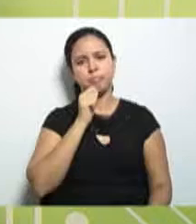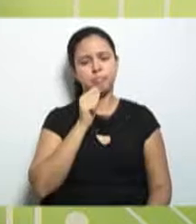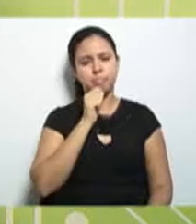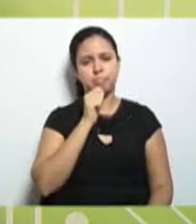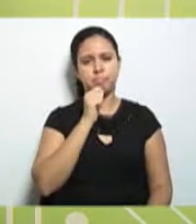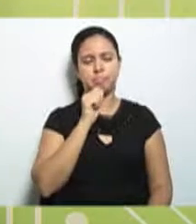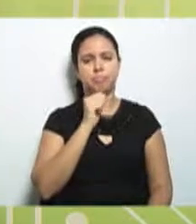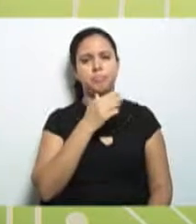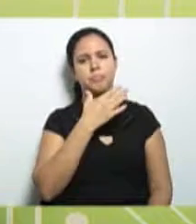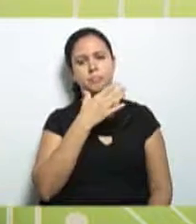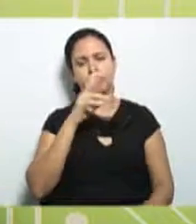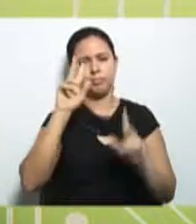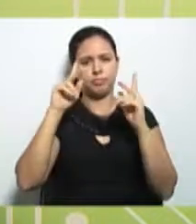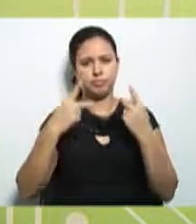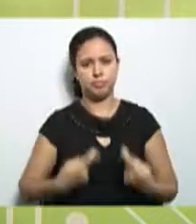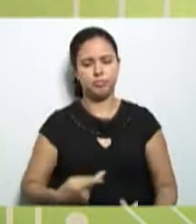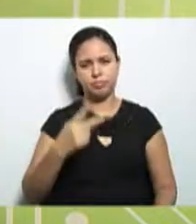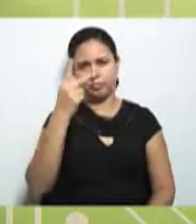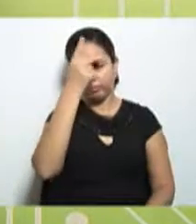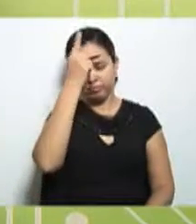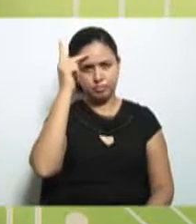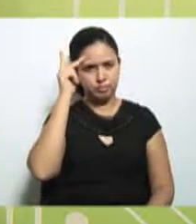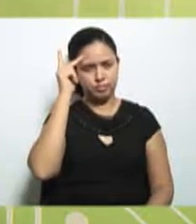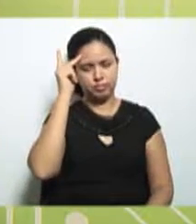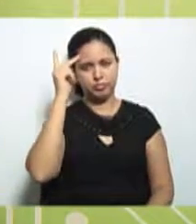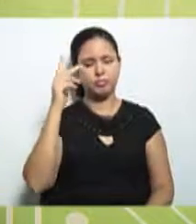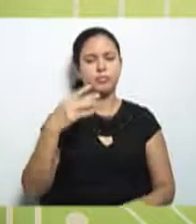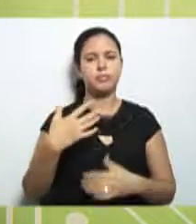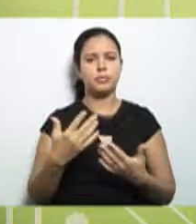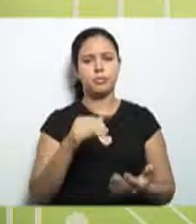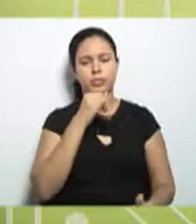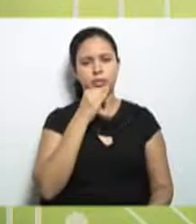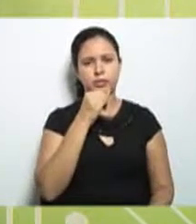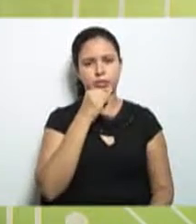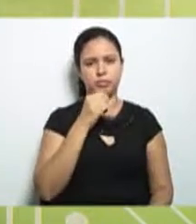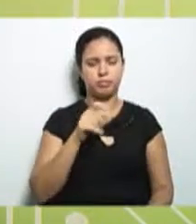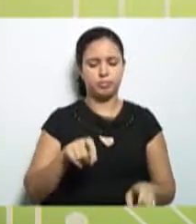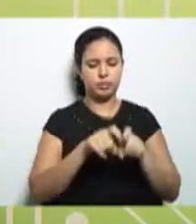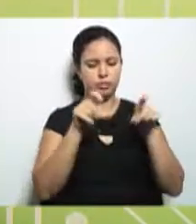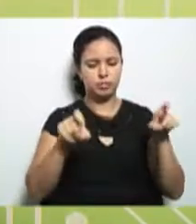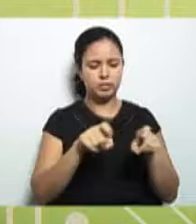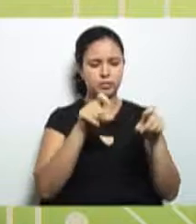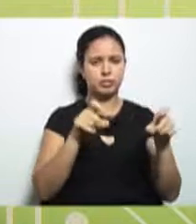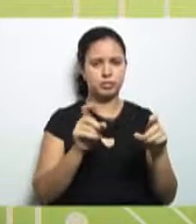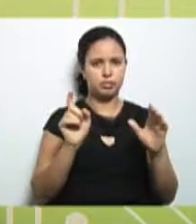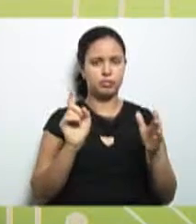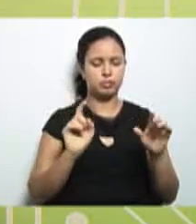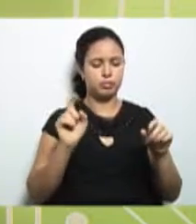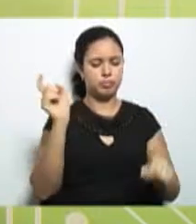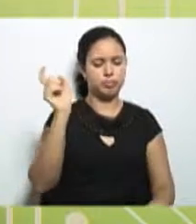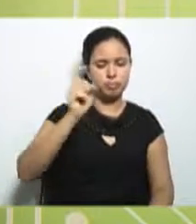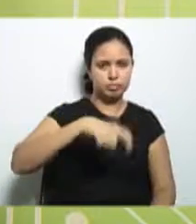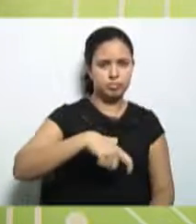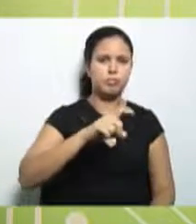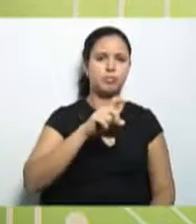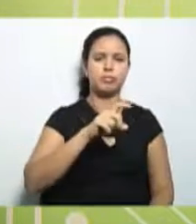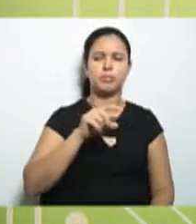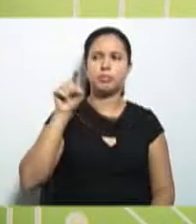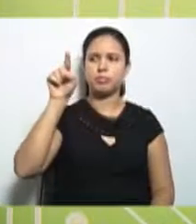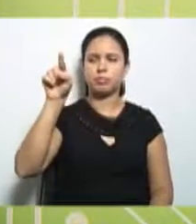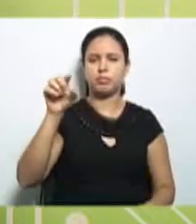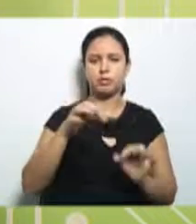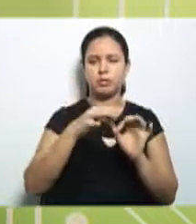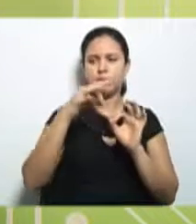O homem, remotamente, ele aperta um botão aqui no computador e o maquinário está funcionando lá em